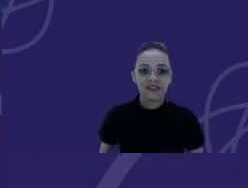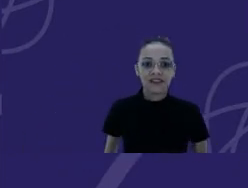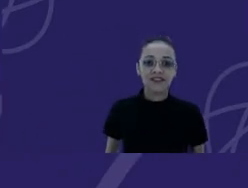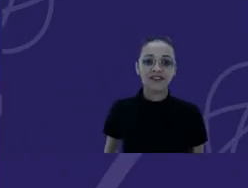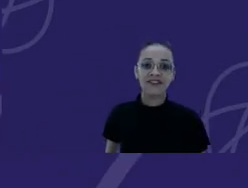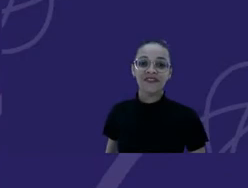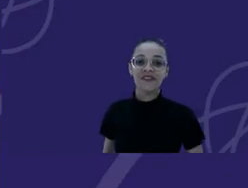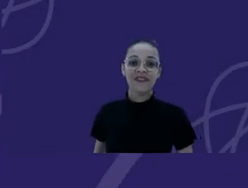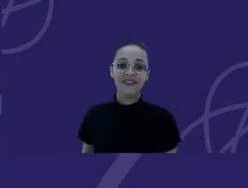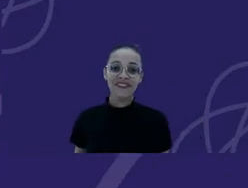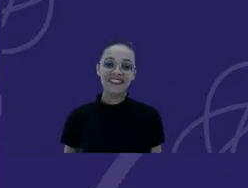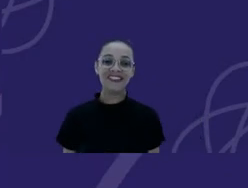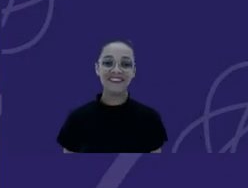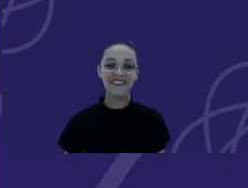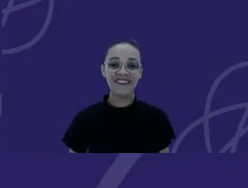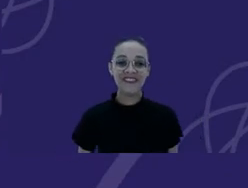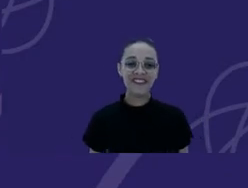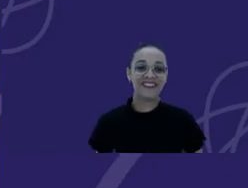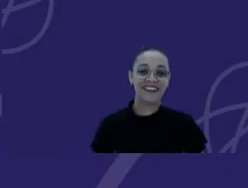gozar.